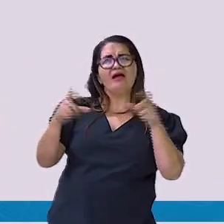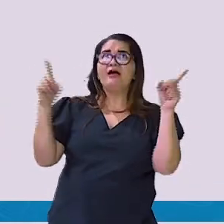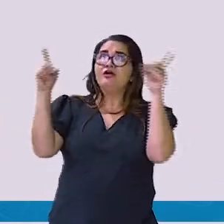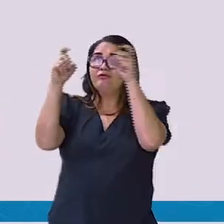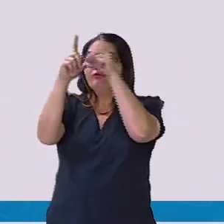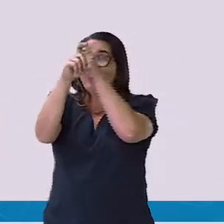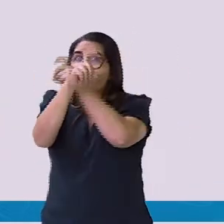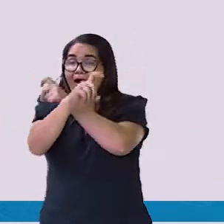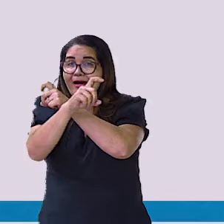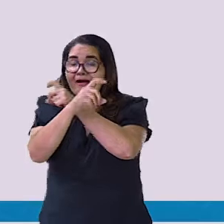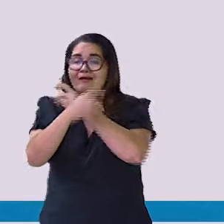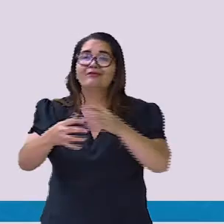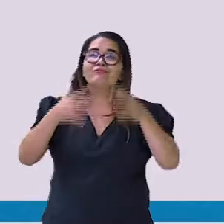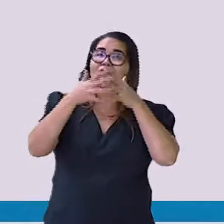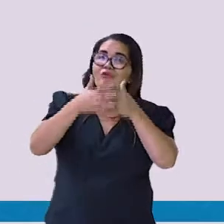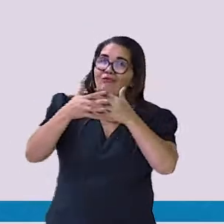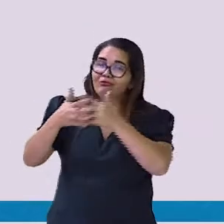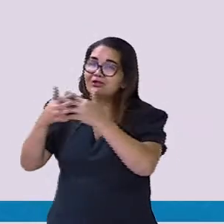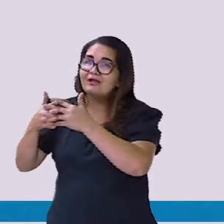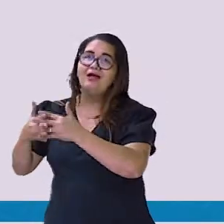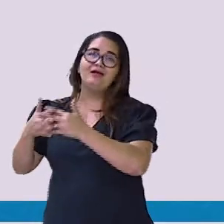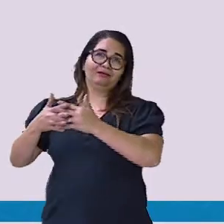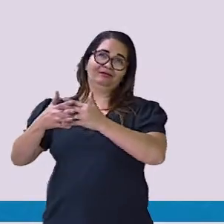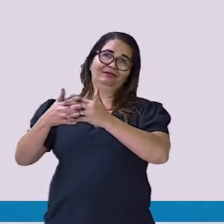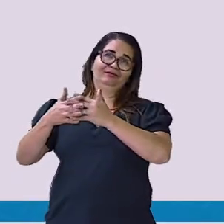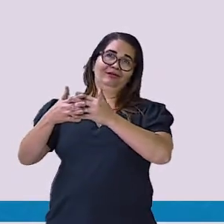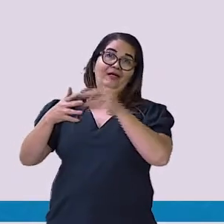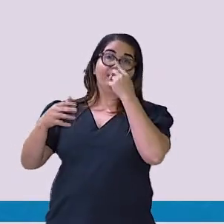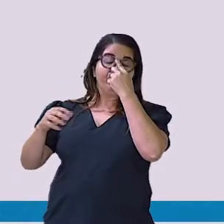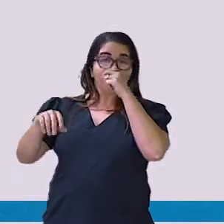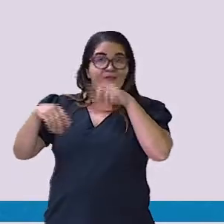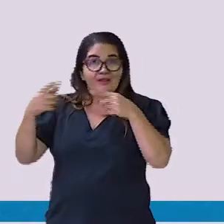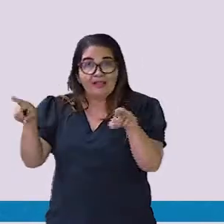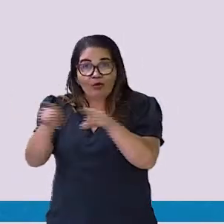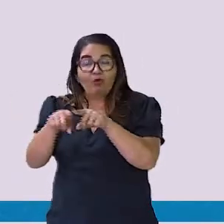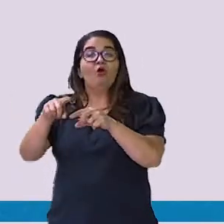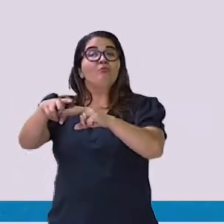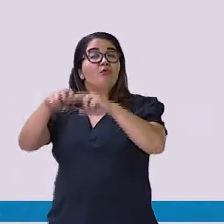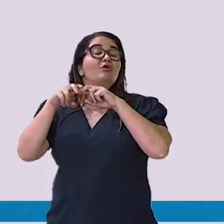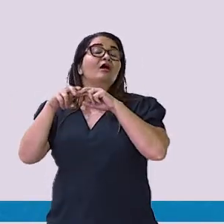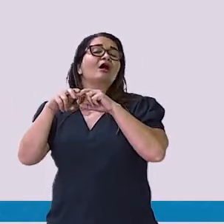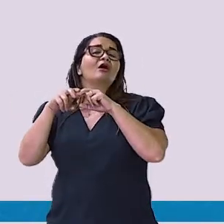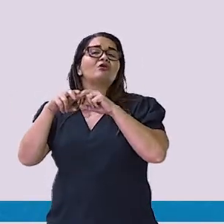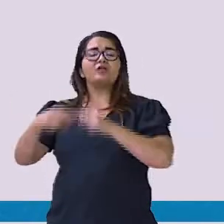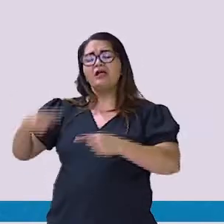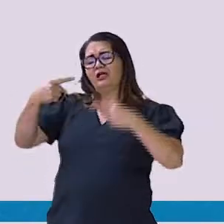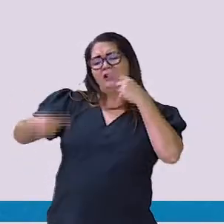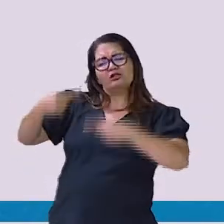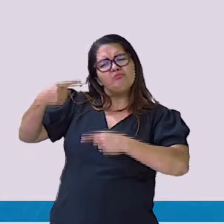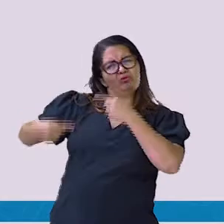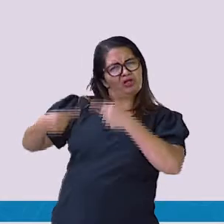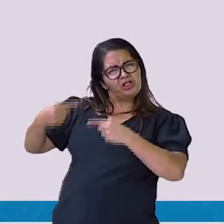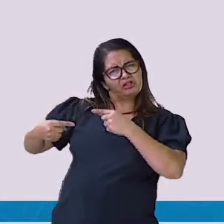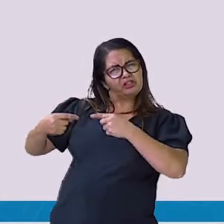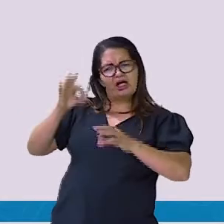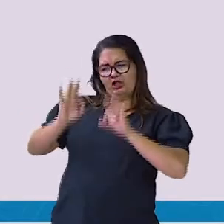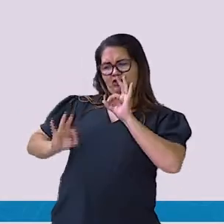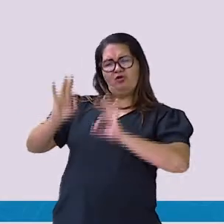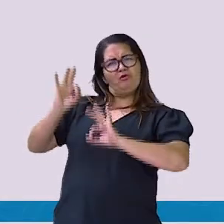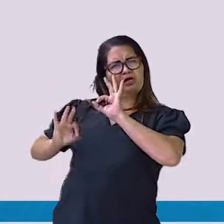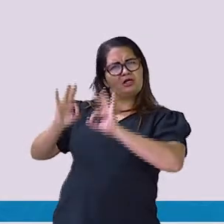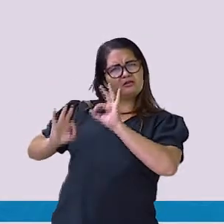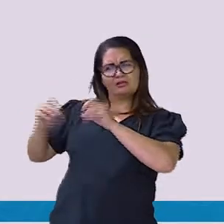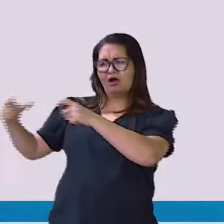governo implementou para povoar o lugar, mas principalmente aqui na América do Sul e na América Central nós